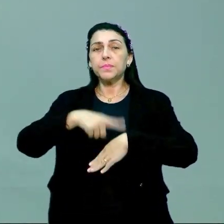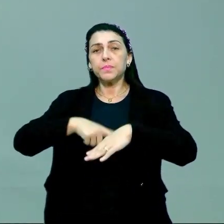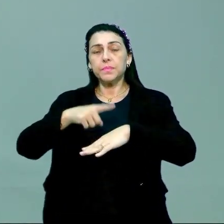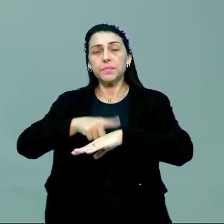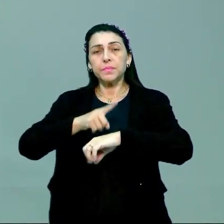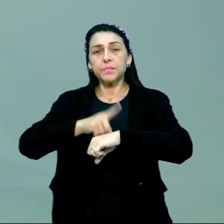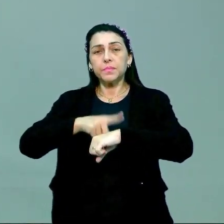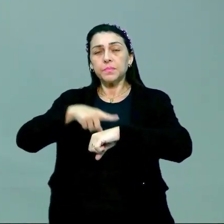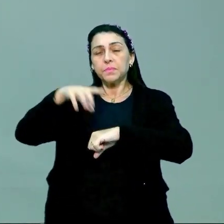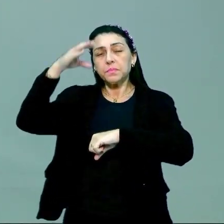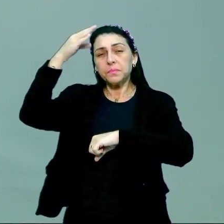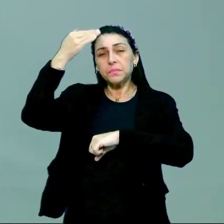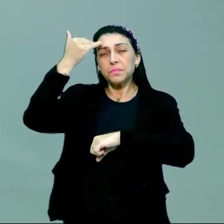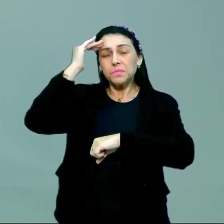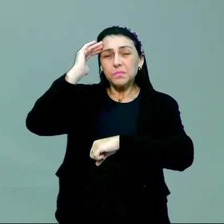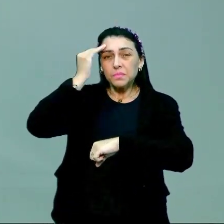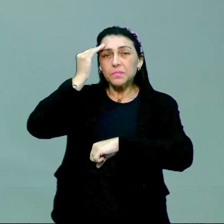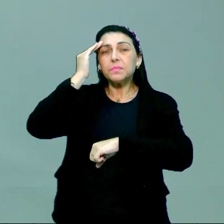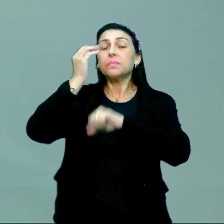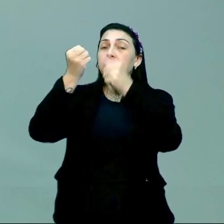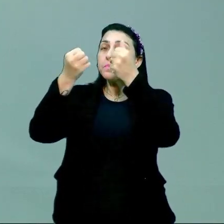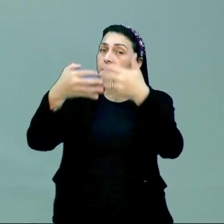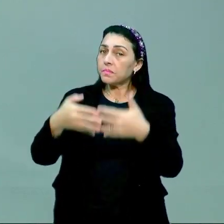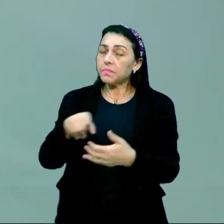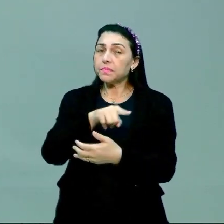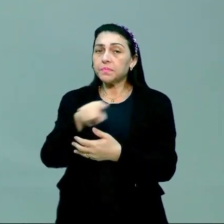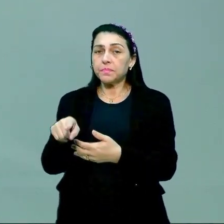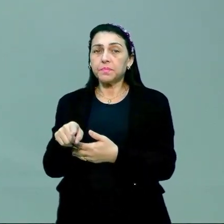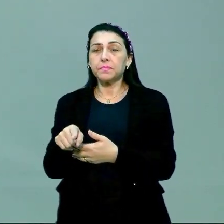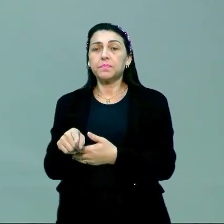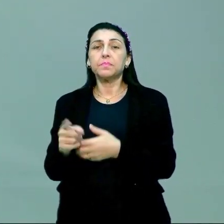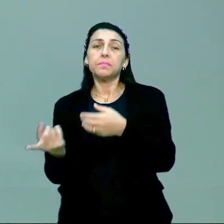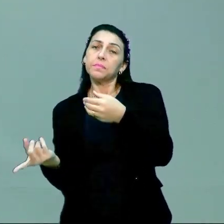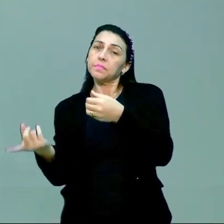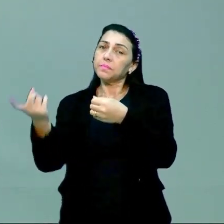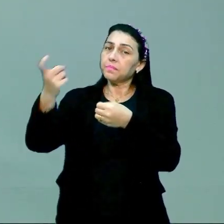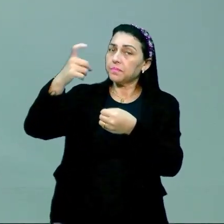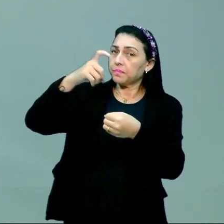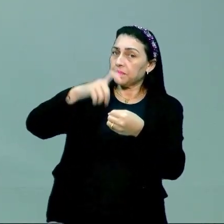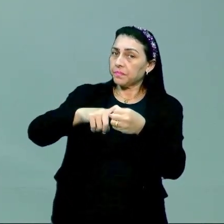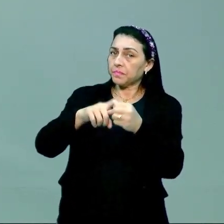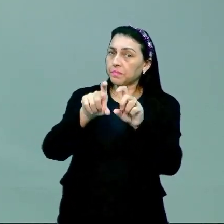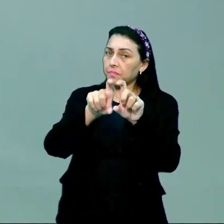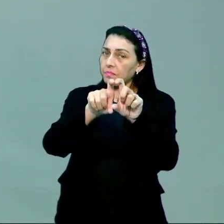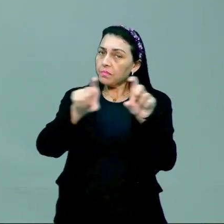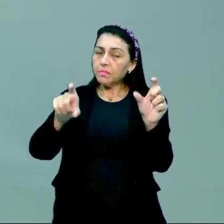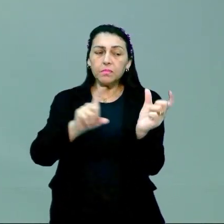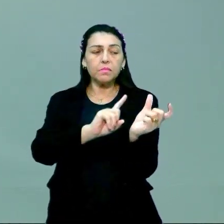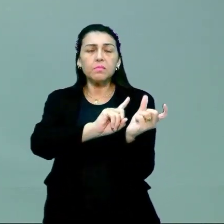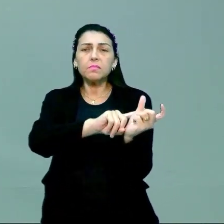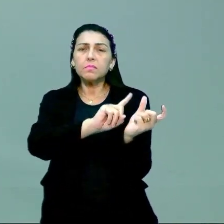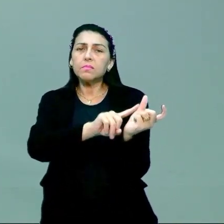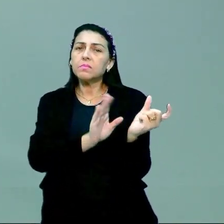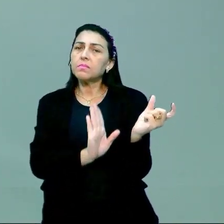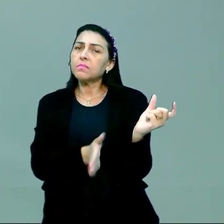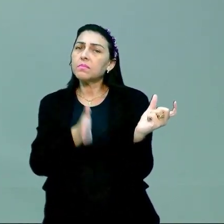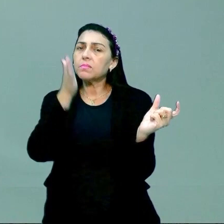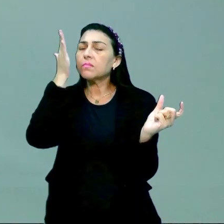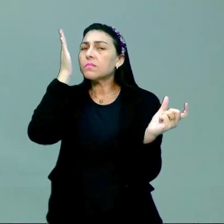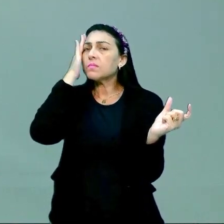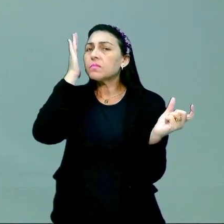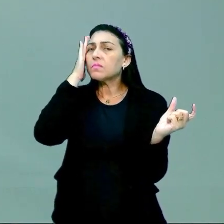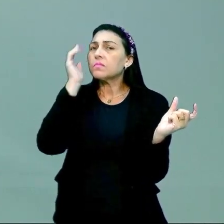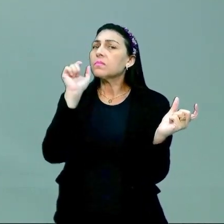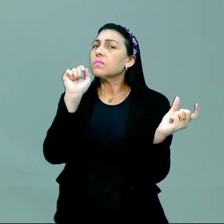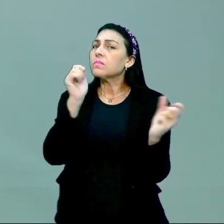premissa que eu acabei de mencionar a todos vocês, e aí vamos retomar aquela palavrinha que nós já compreendemos